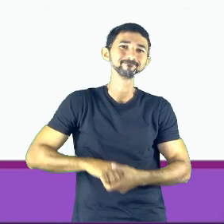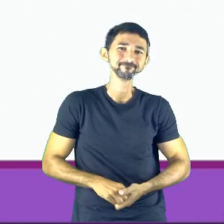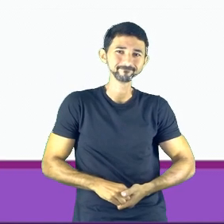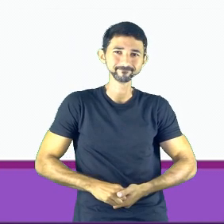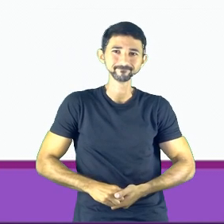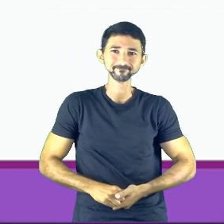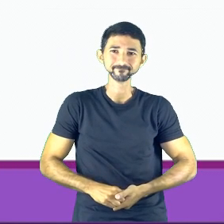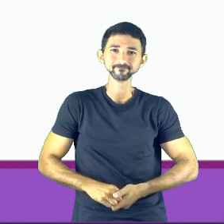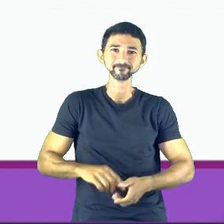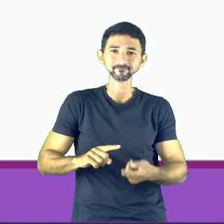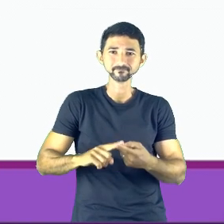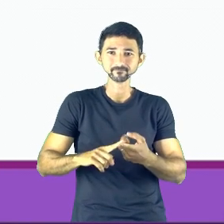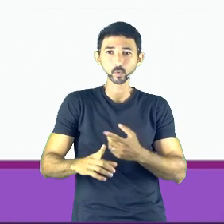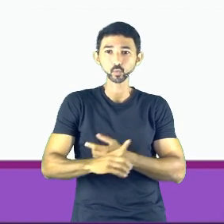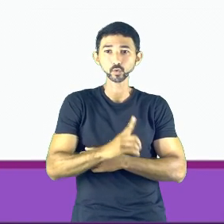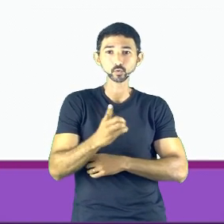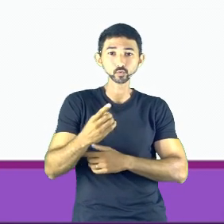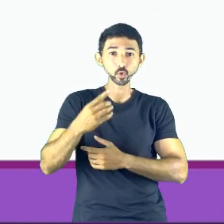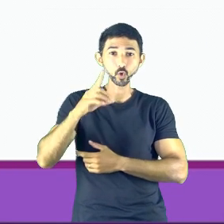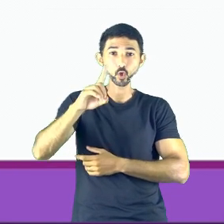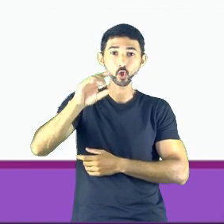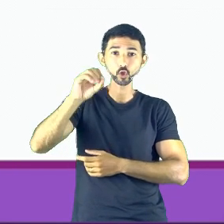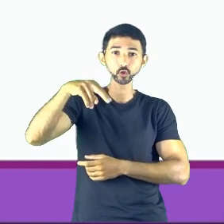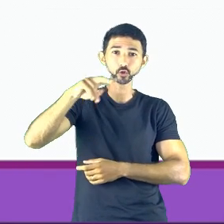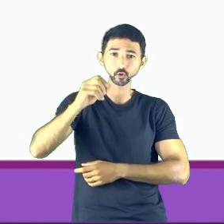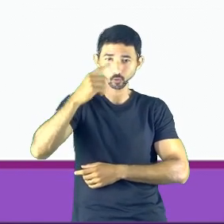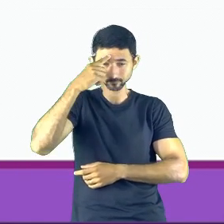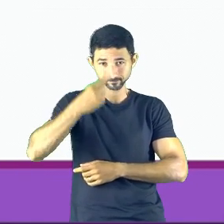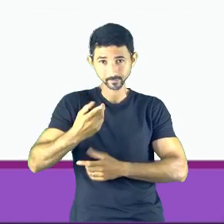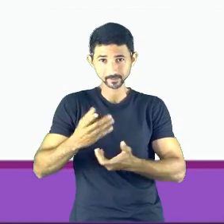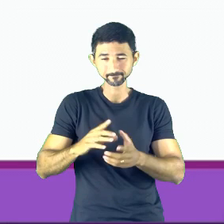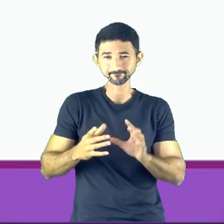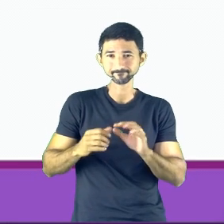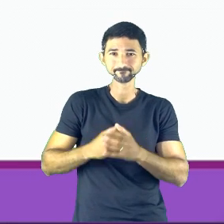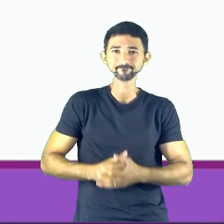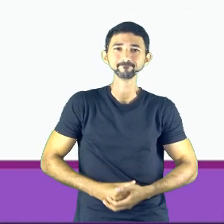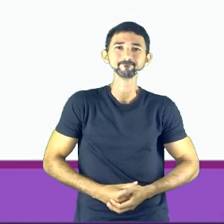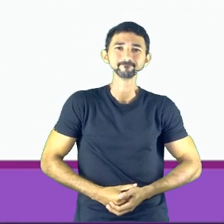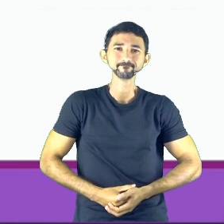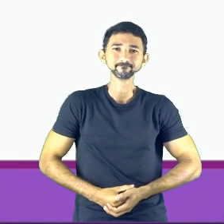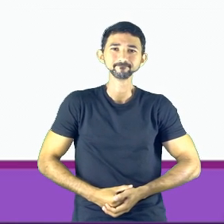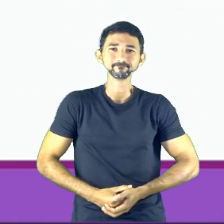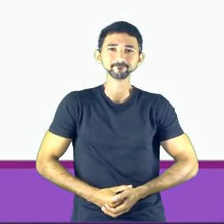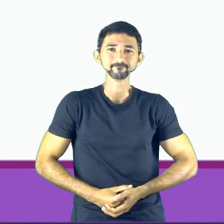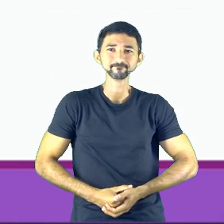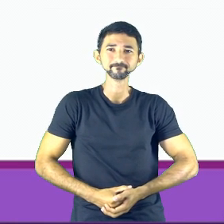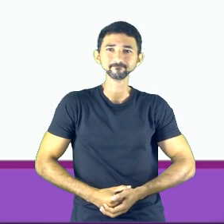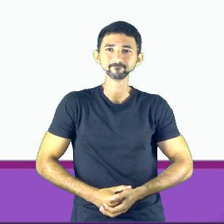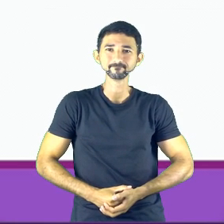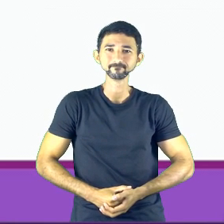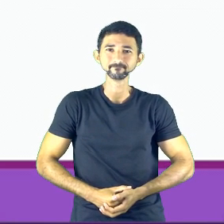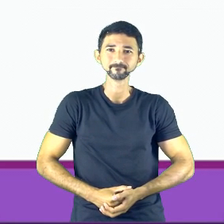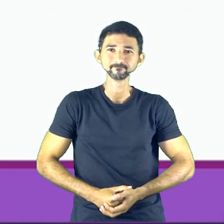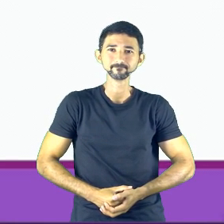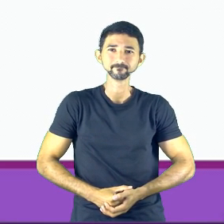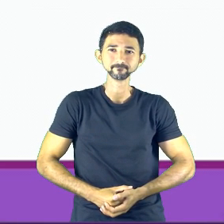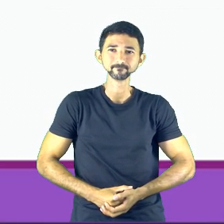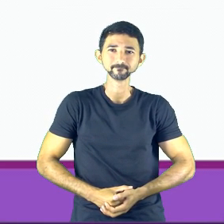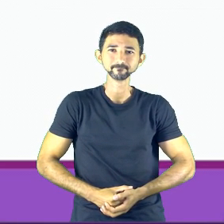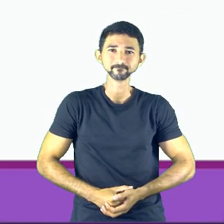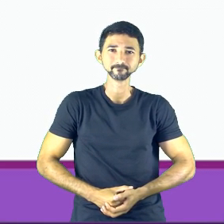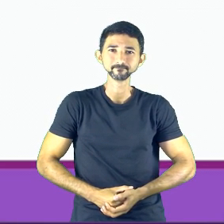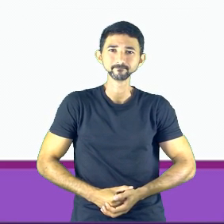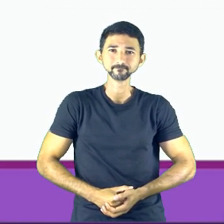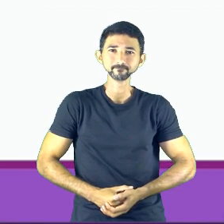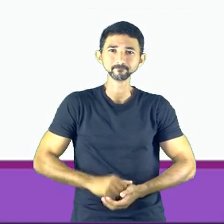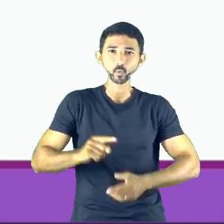com uma coleira. Ou também poderia ser: durante o dia o meu dono me prende com uma coleira, tá certo? Vamos adiante aqui e